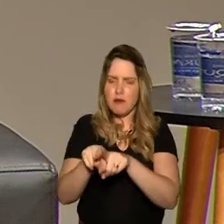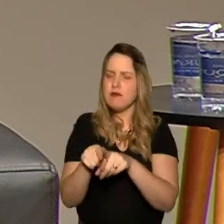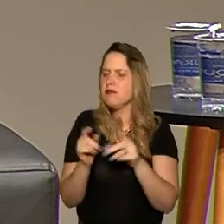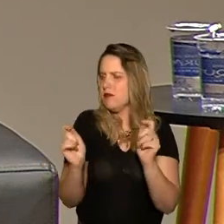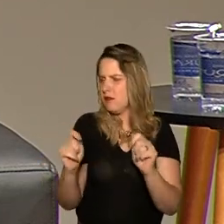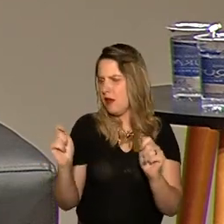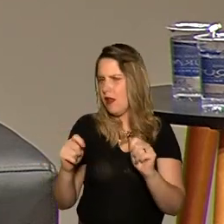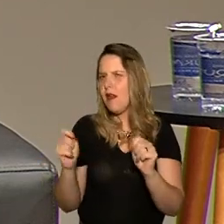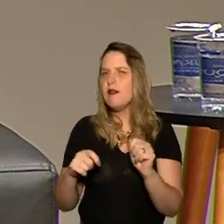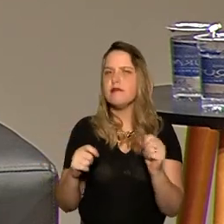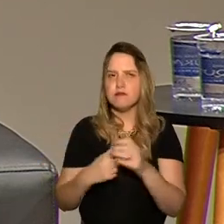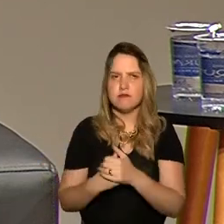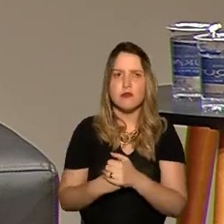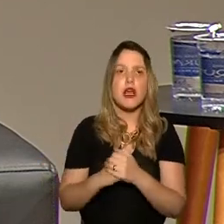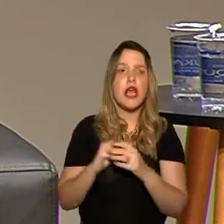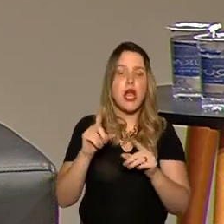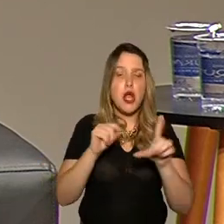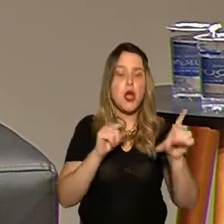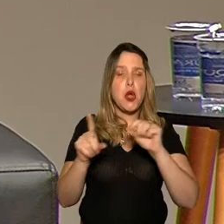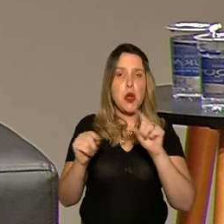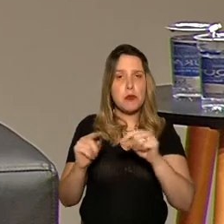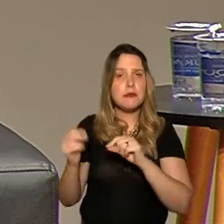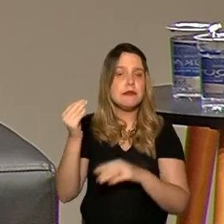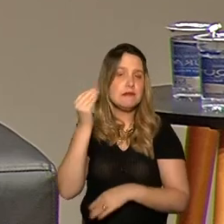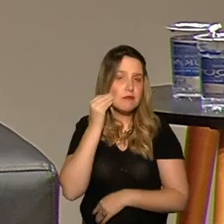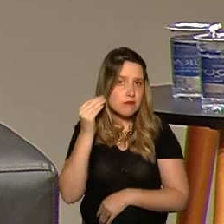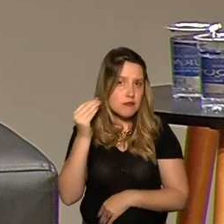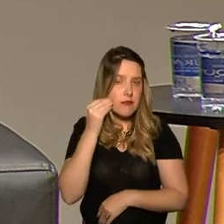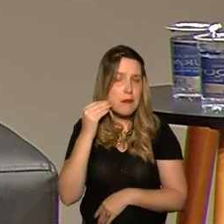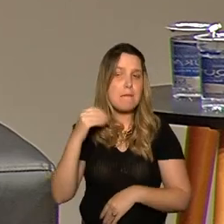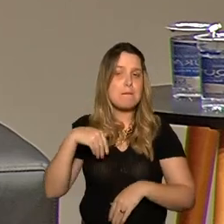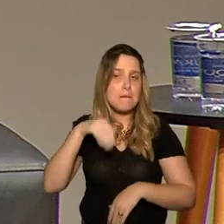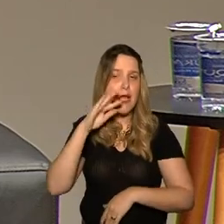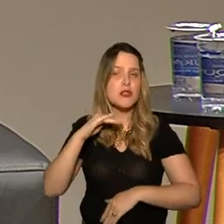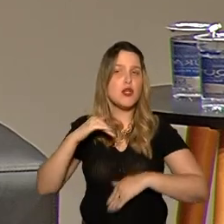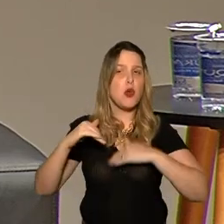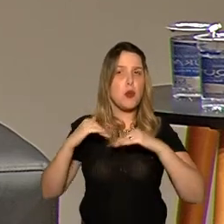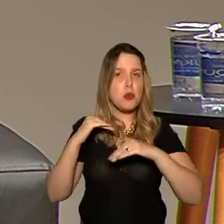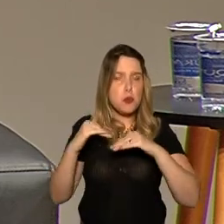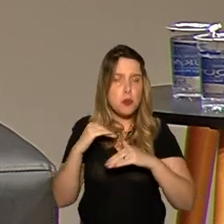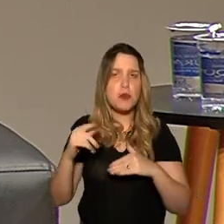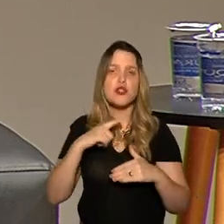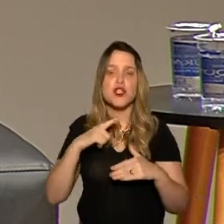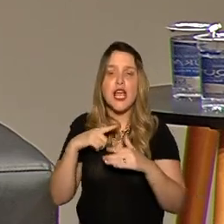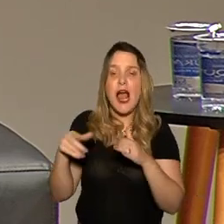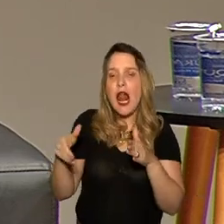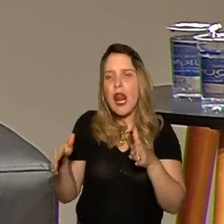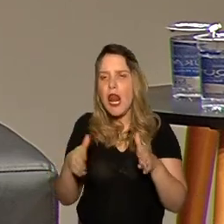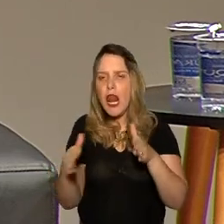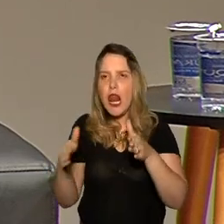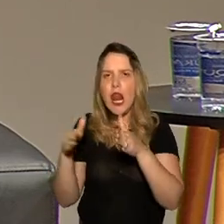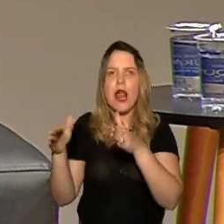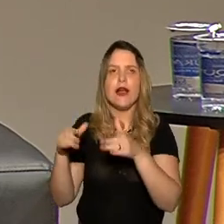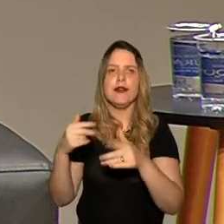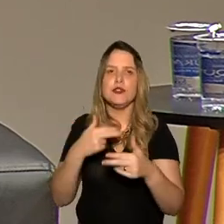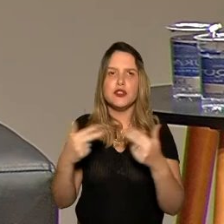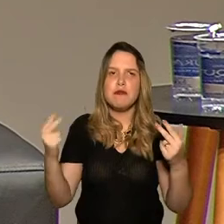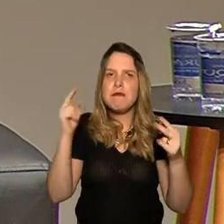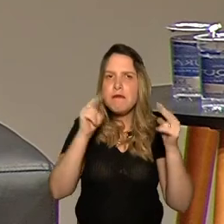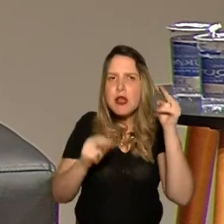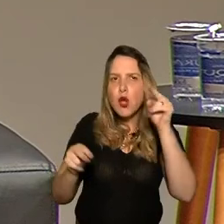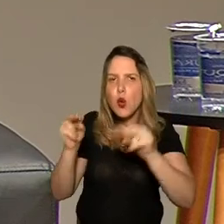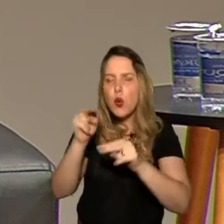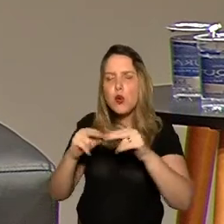E aí eu acho que a gente tem condições de tentar fazer alguns ensaios de alinhavos do que aconteceu durante